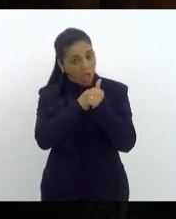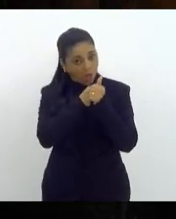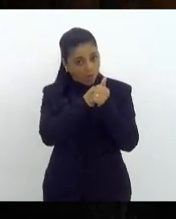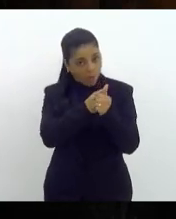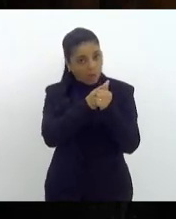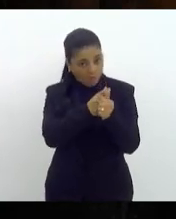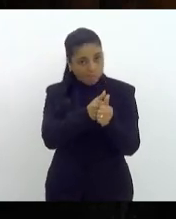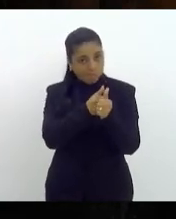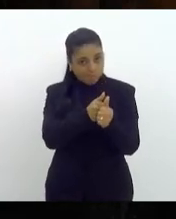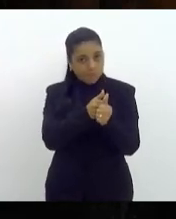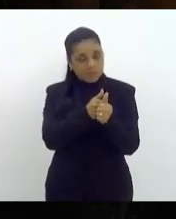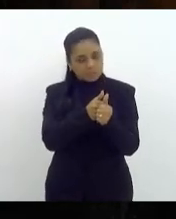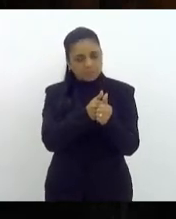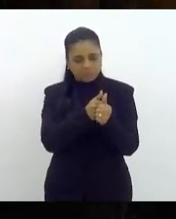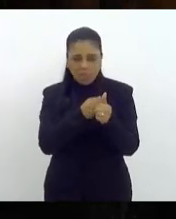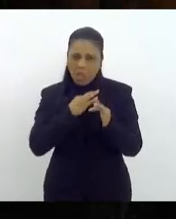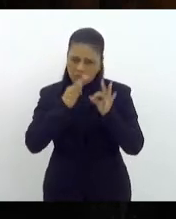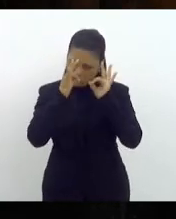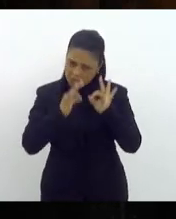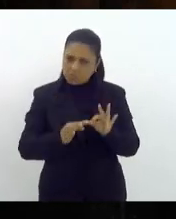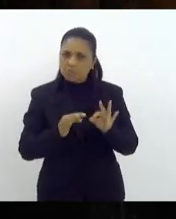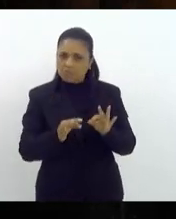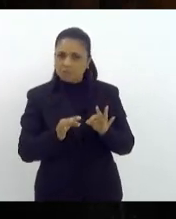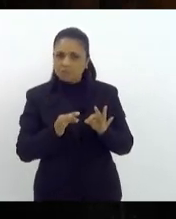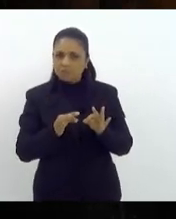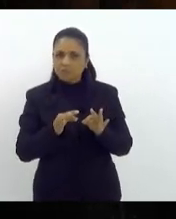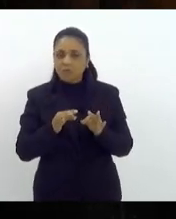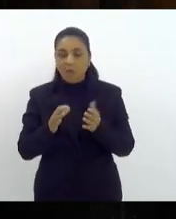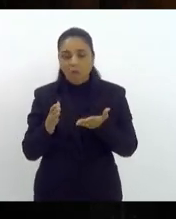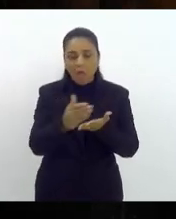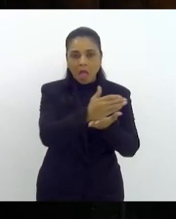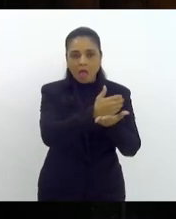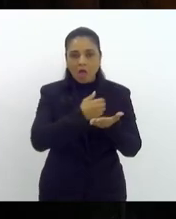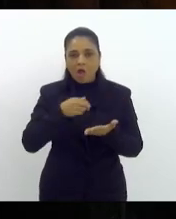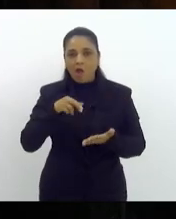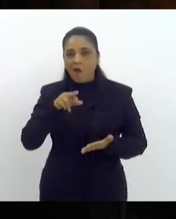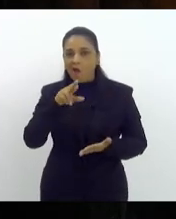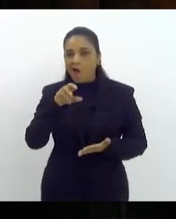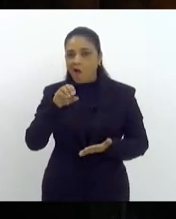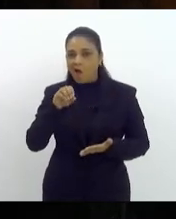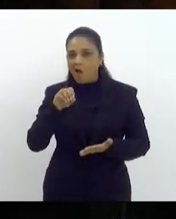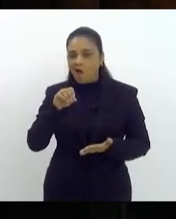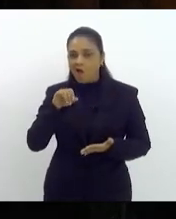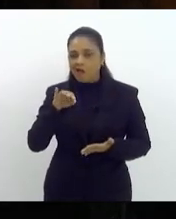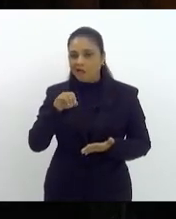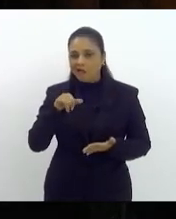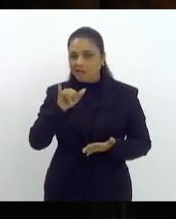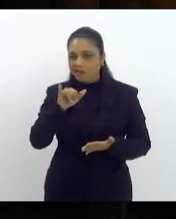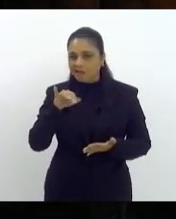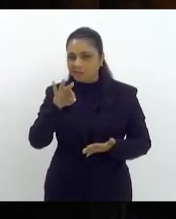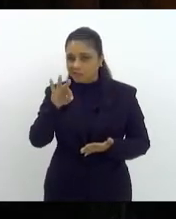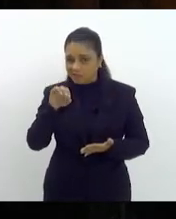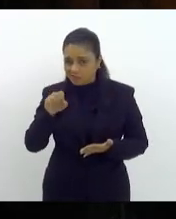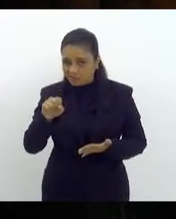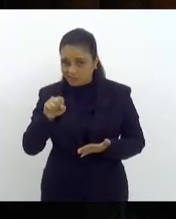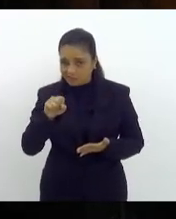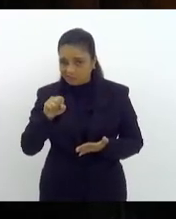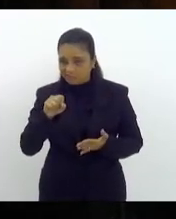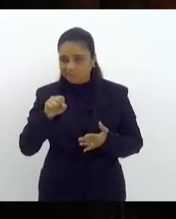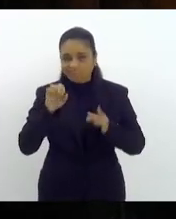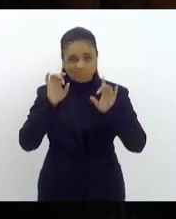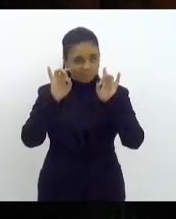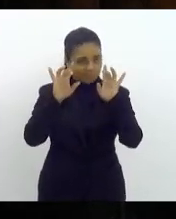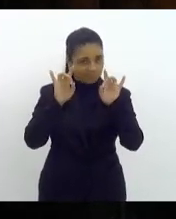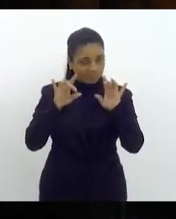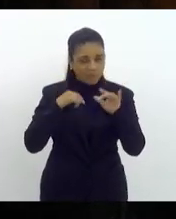tenho certeza arrecadação de participação especial eu pergunto a vossa excelência